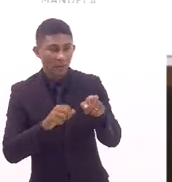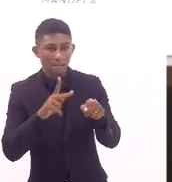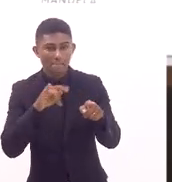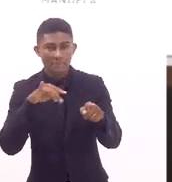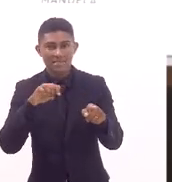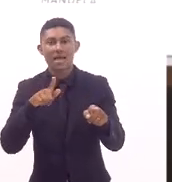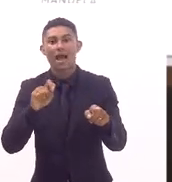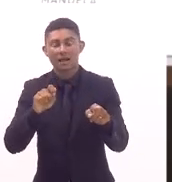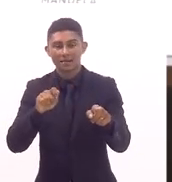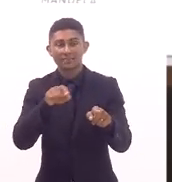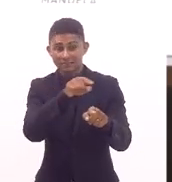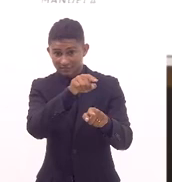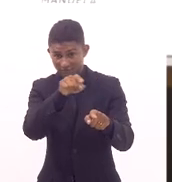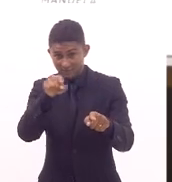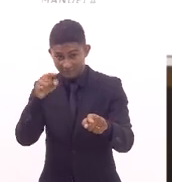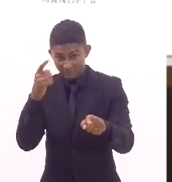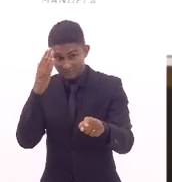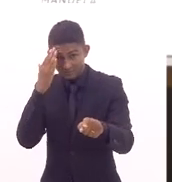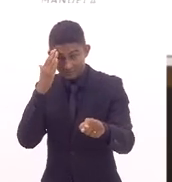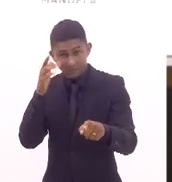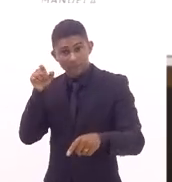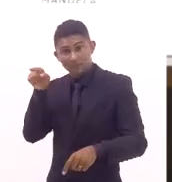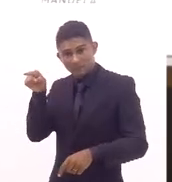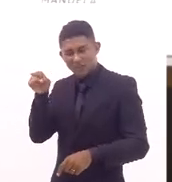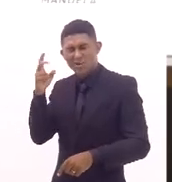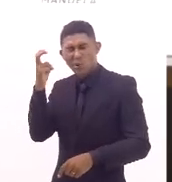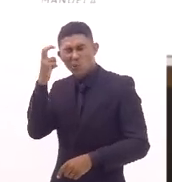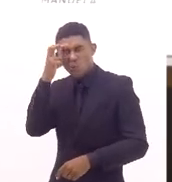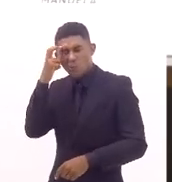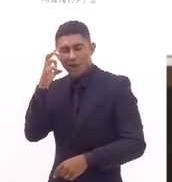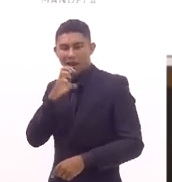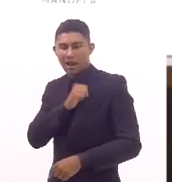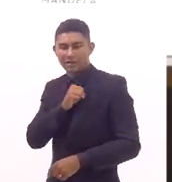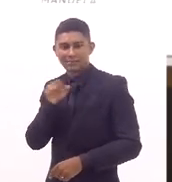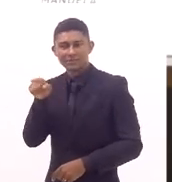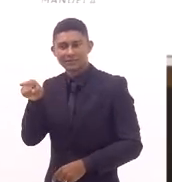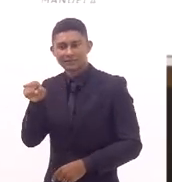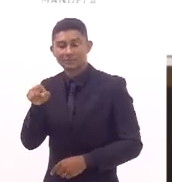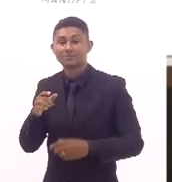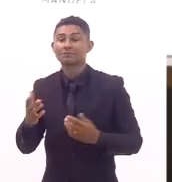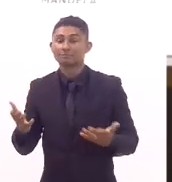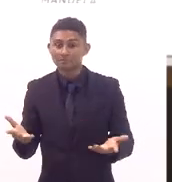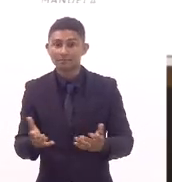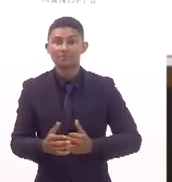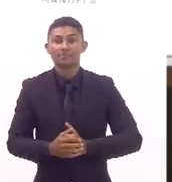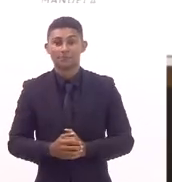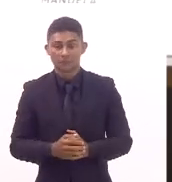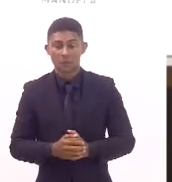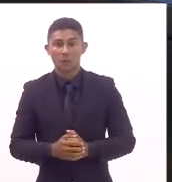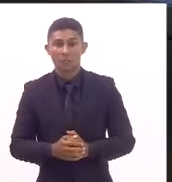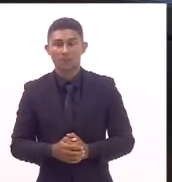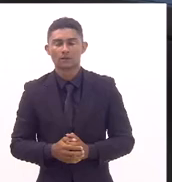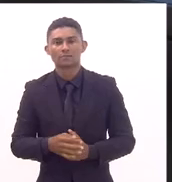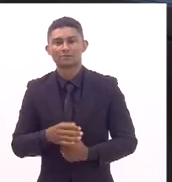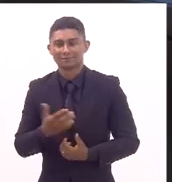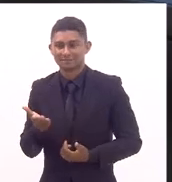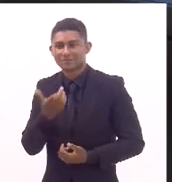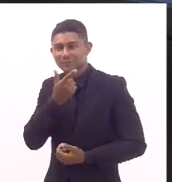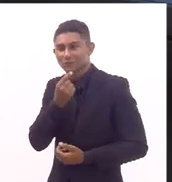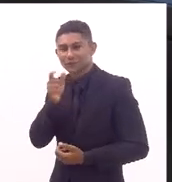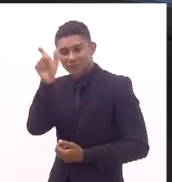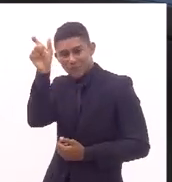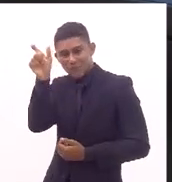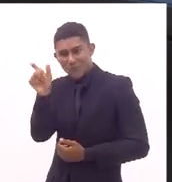demais que estão que ele é o homem da cultura e esse homem da